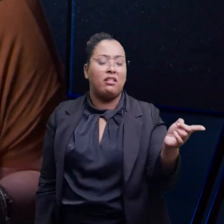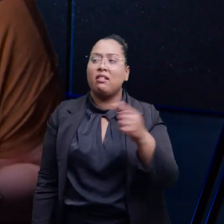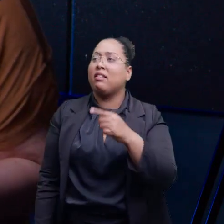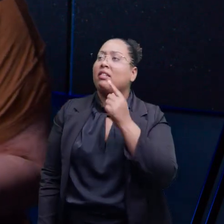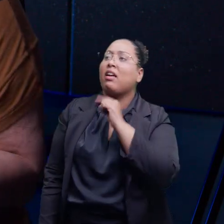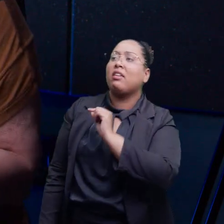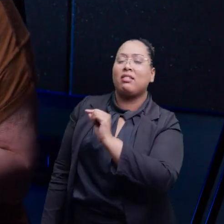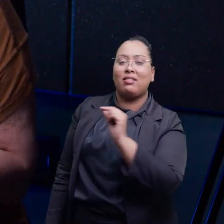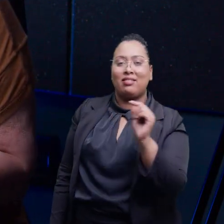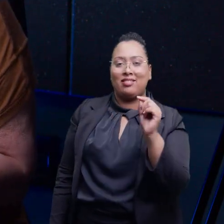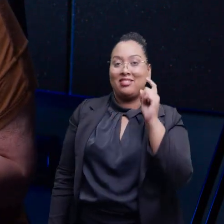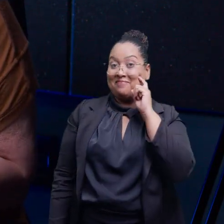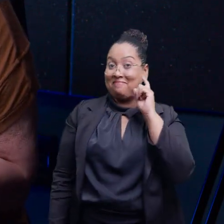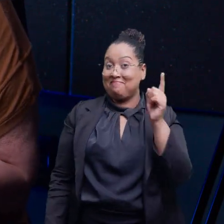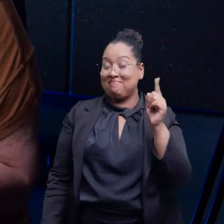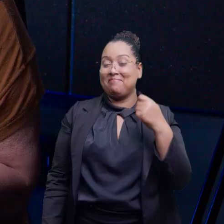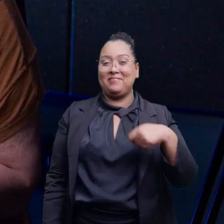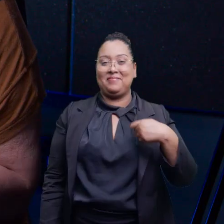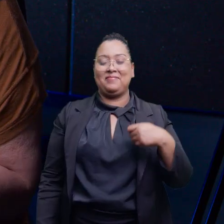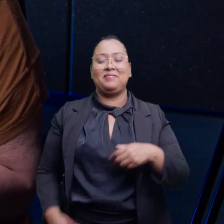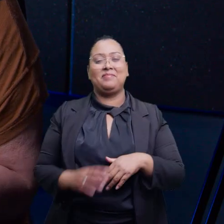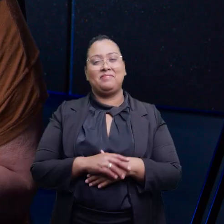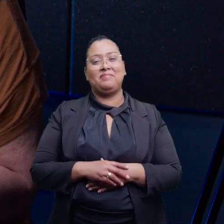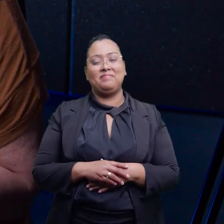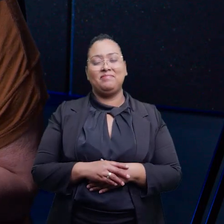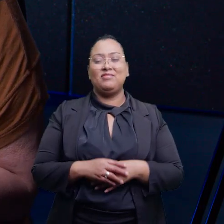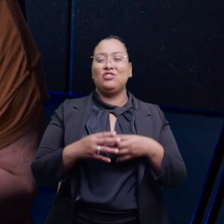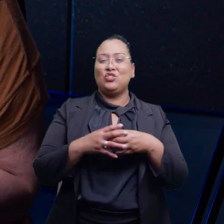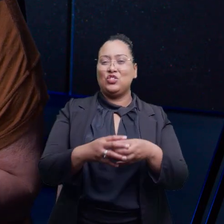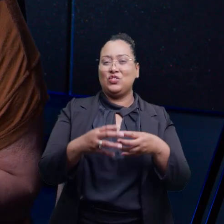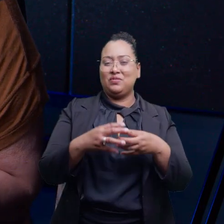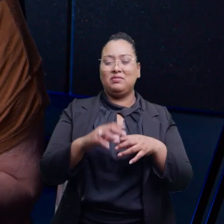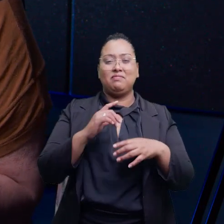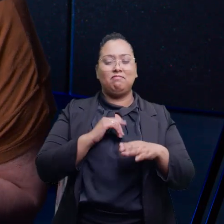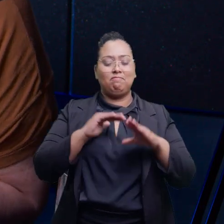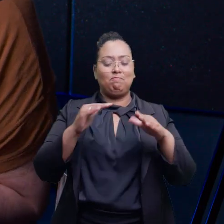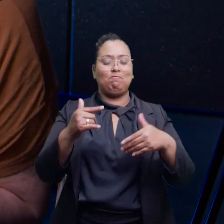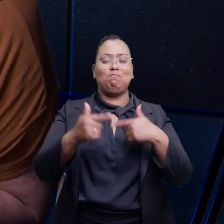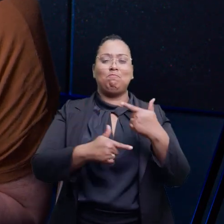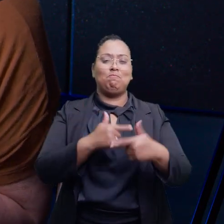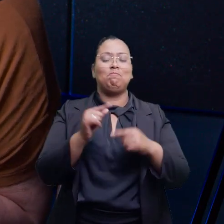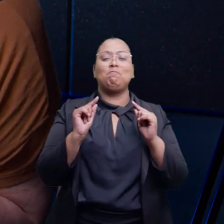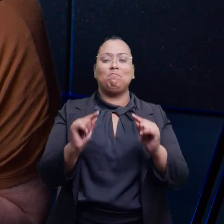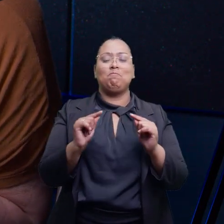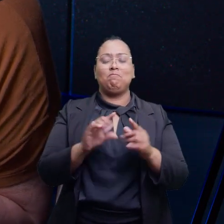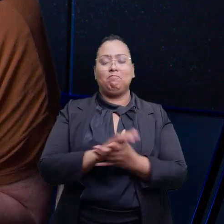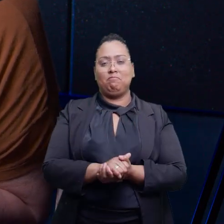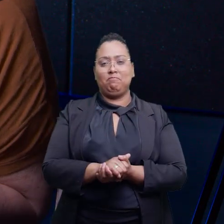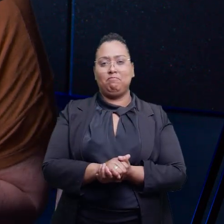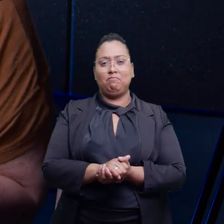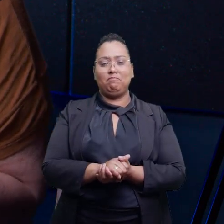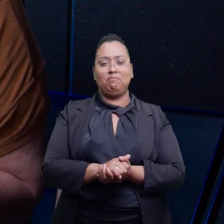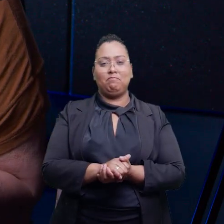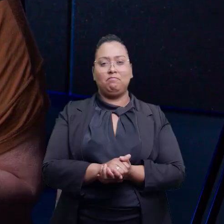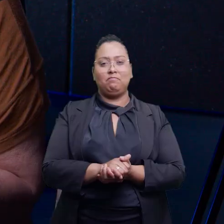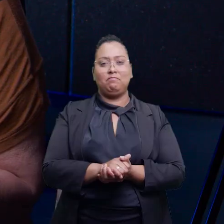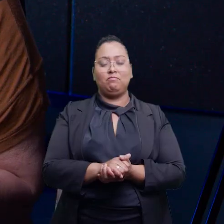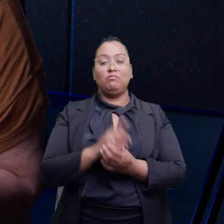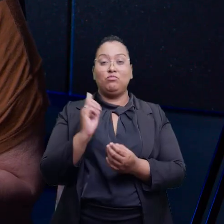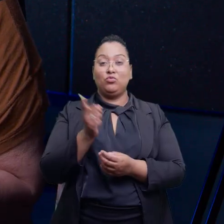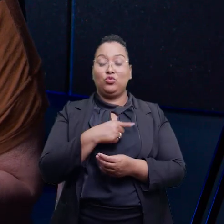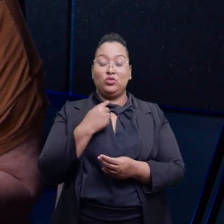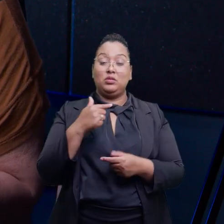né? E hoje o Conviver tem um foco de trabalho, né? O foco de